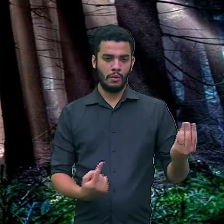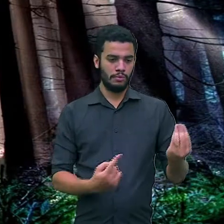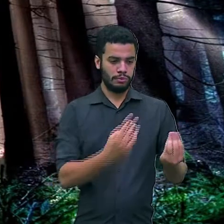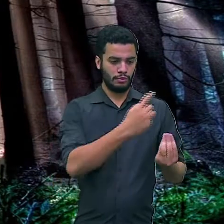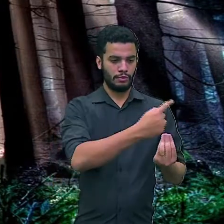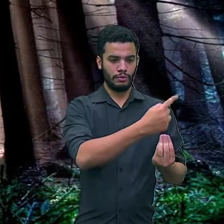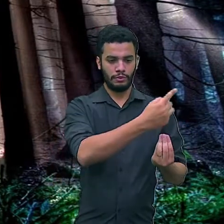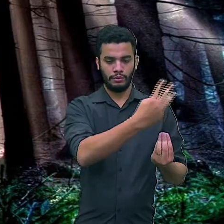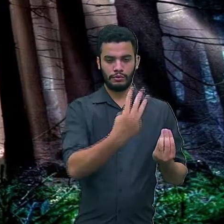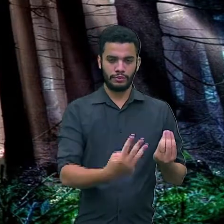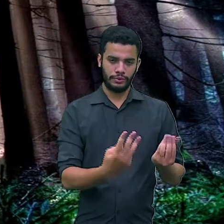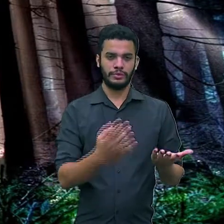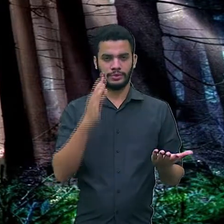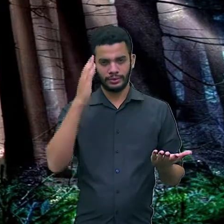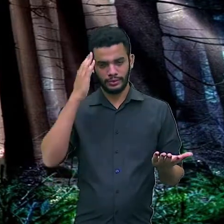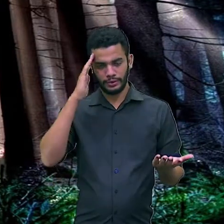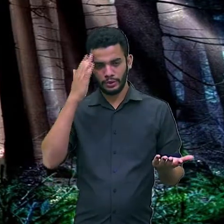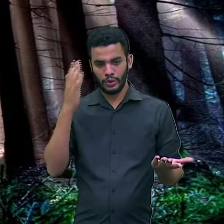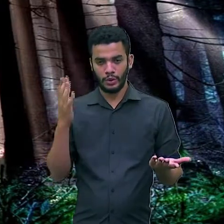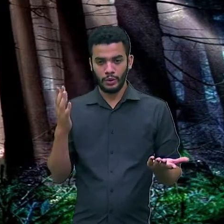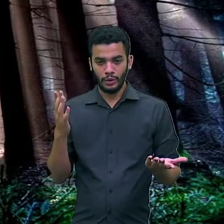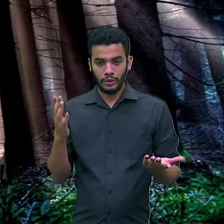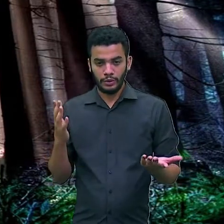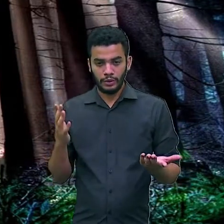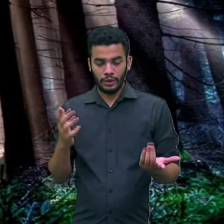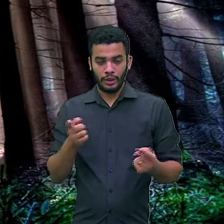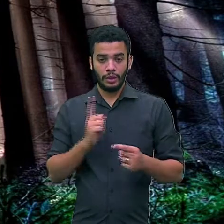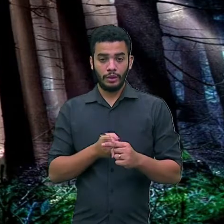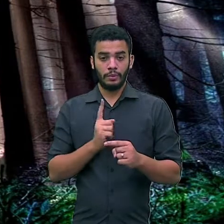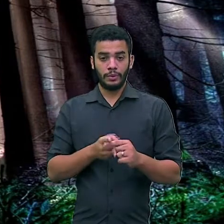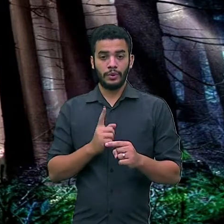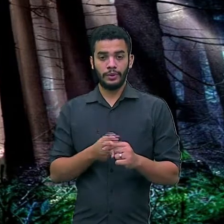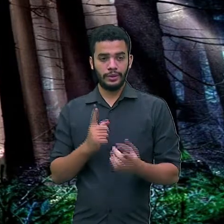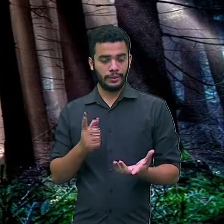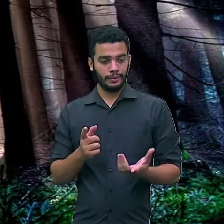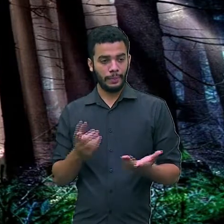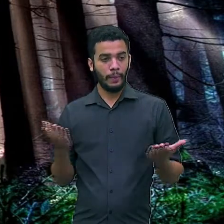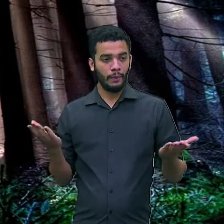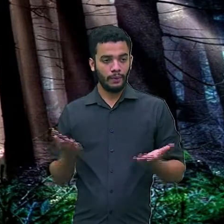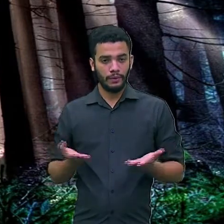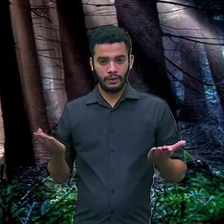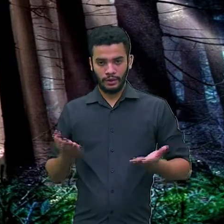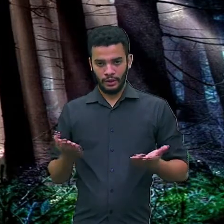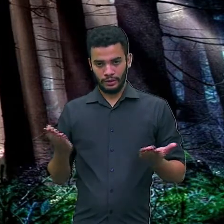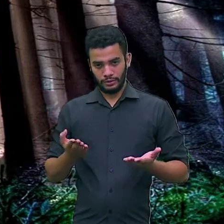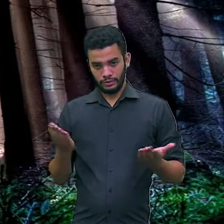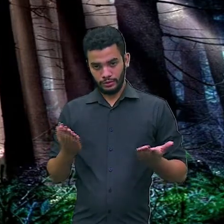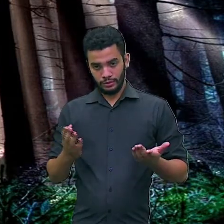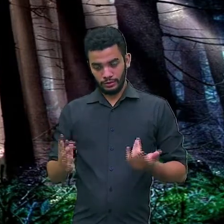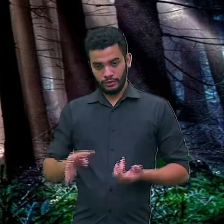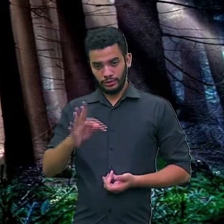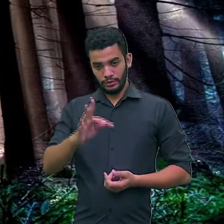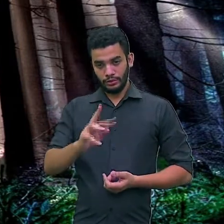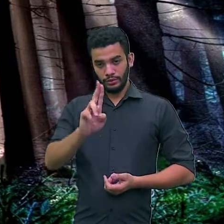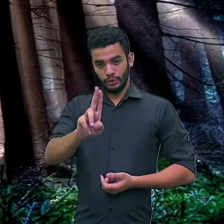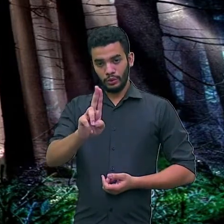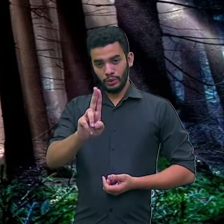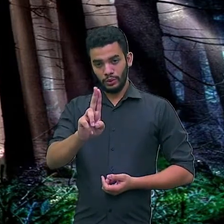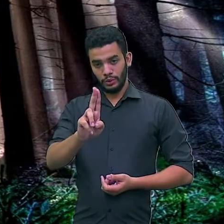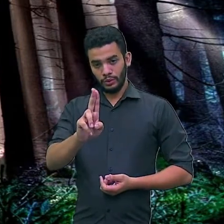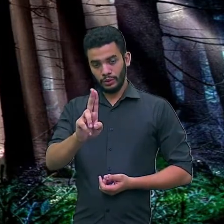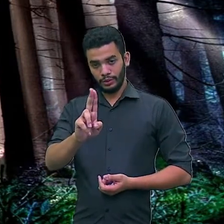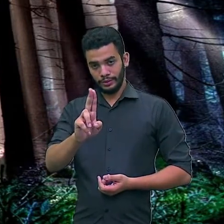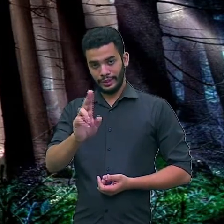comum hoje que a segunda pessoa do singular e a segunda pessoa do plural sejam usados o quê? Você